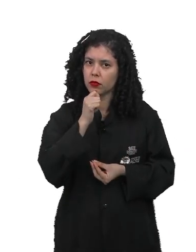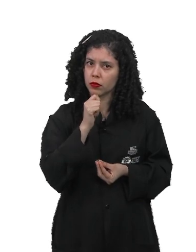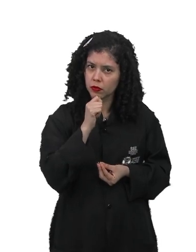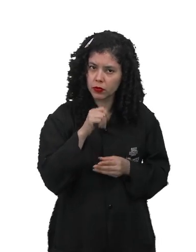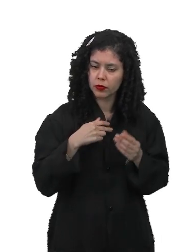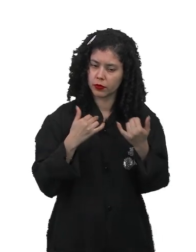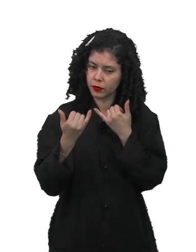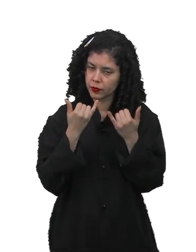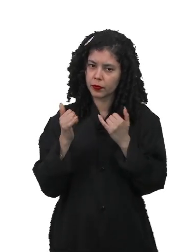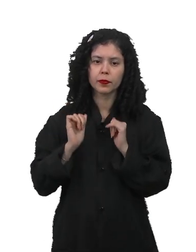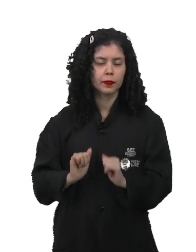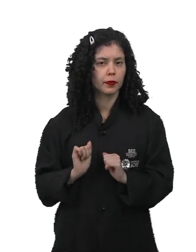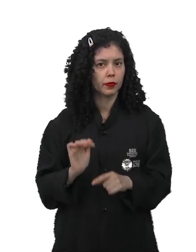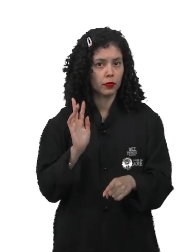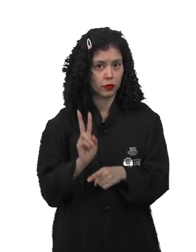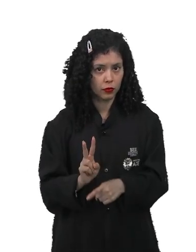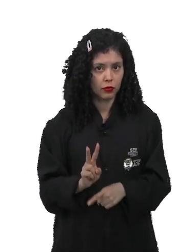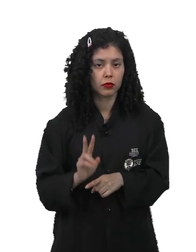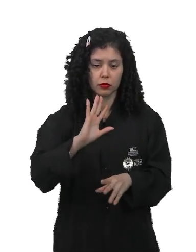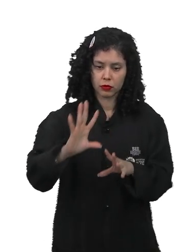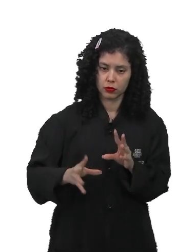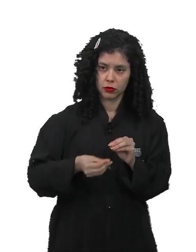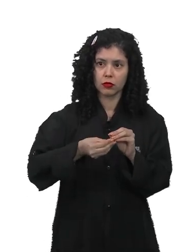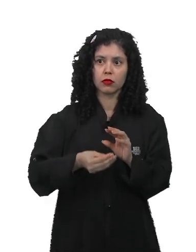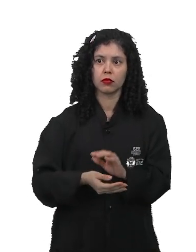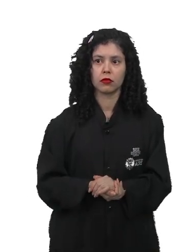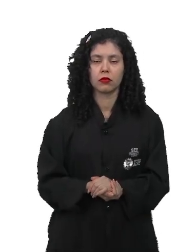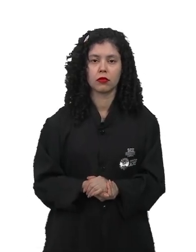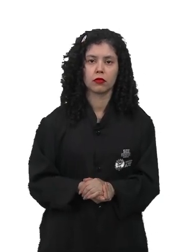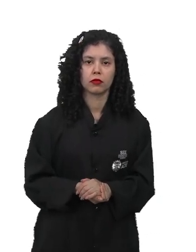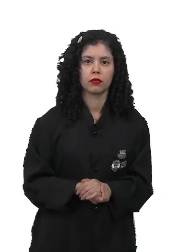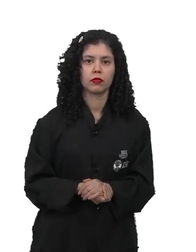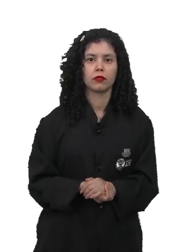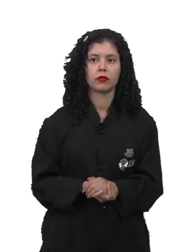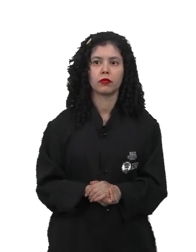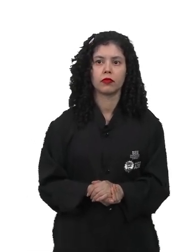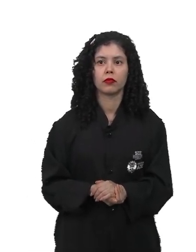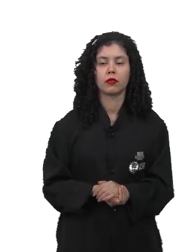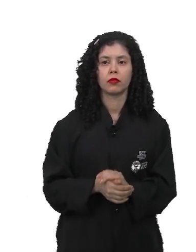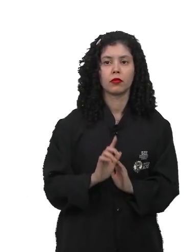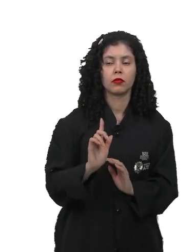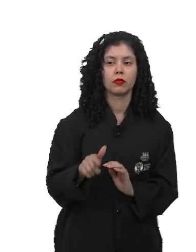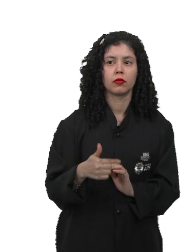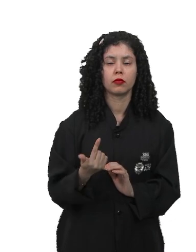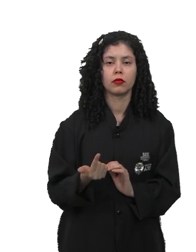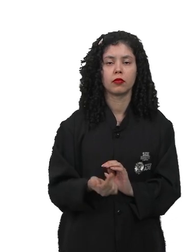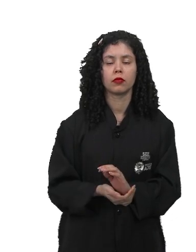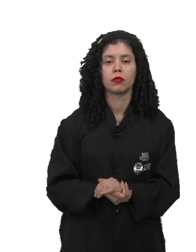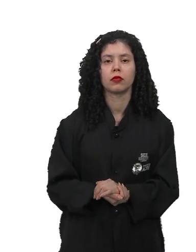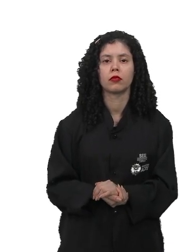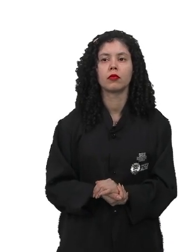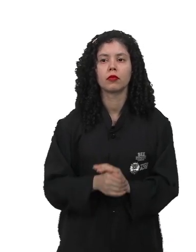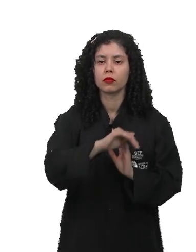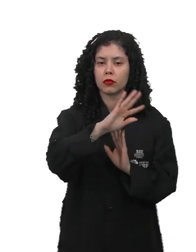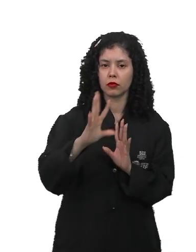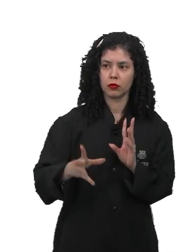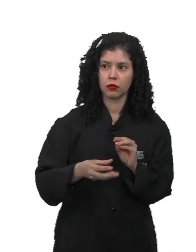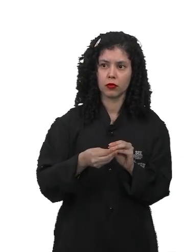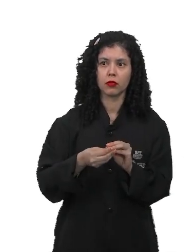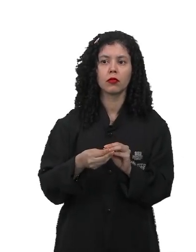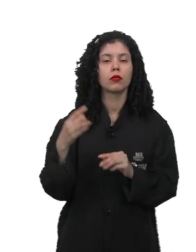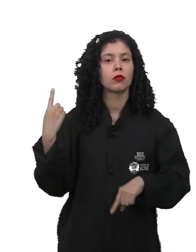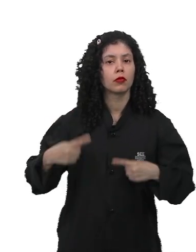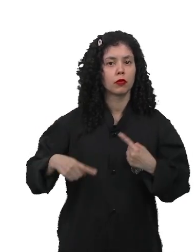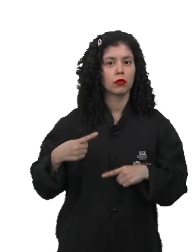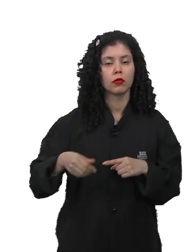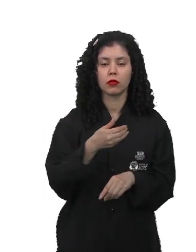esse programa pode ser implementado. Logo depois, haverá a implementação da